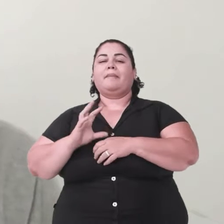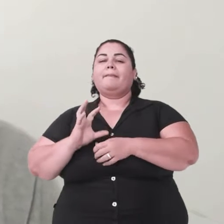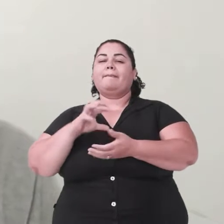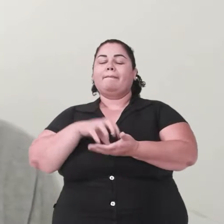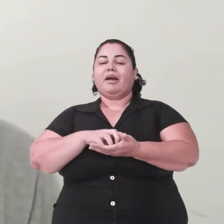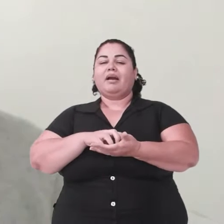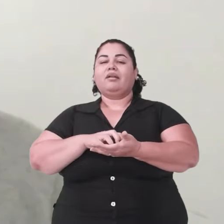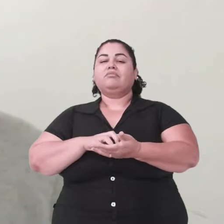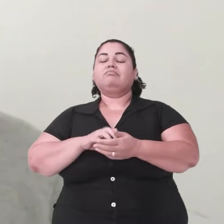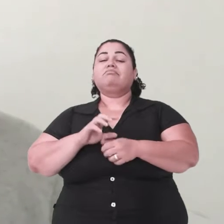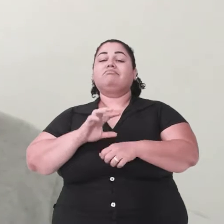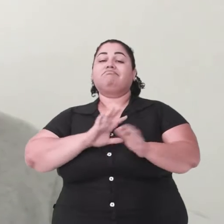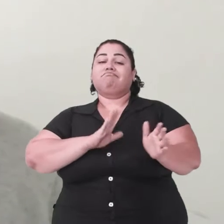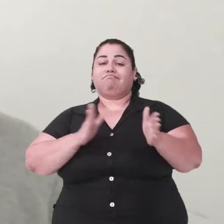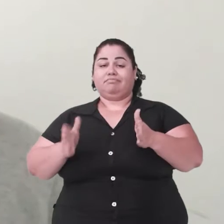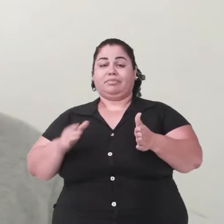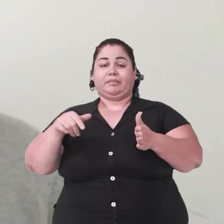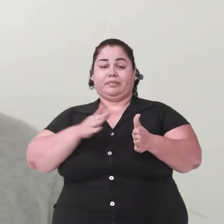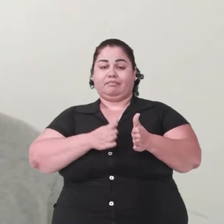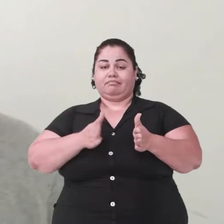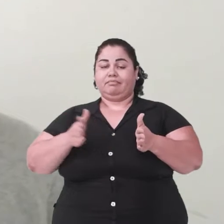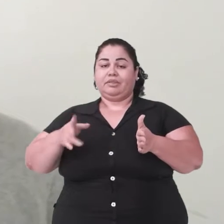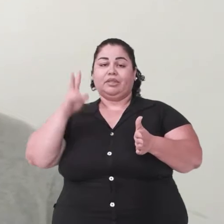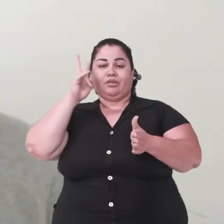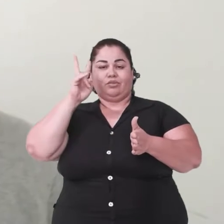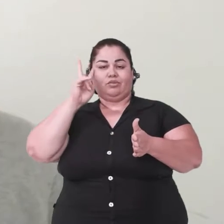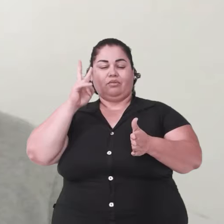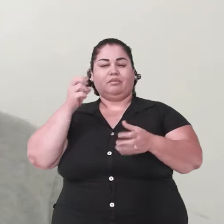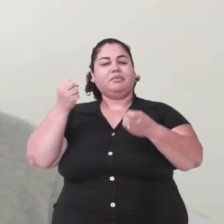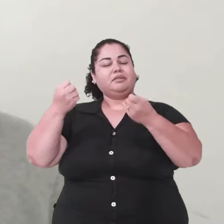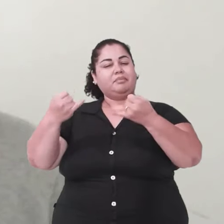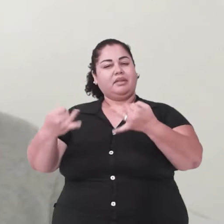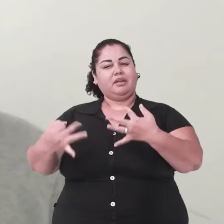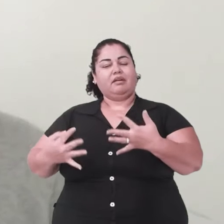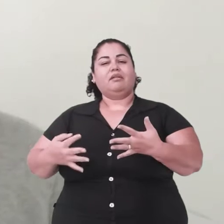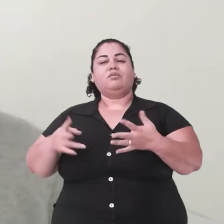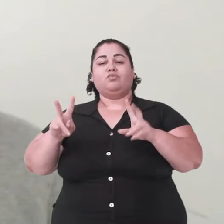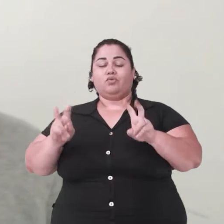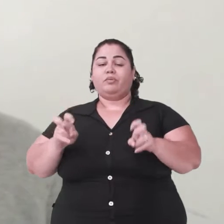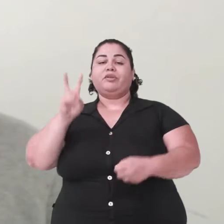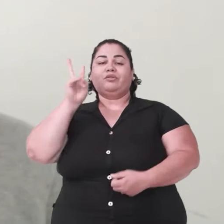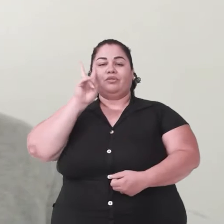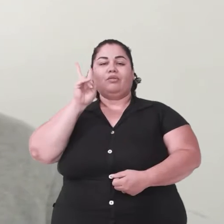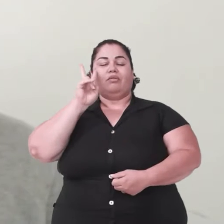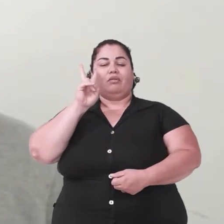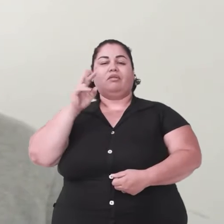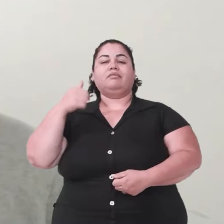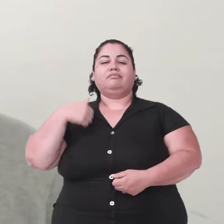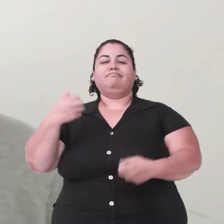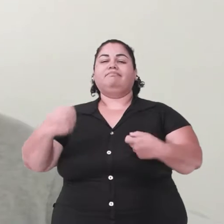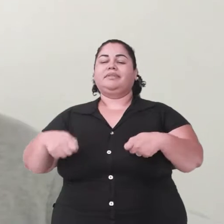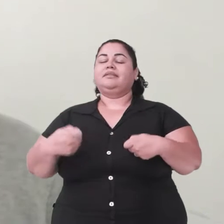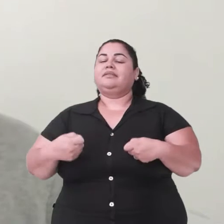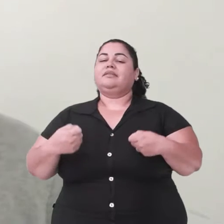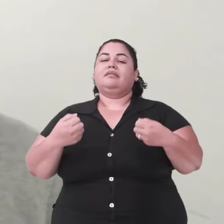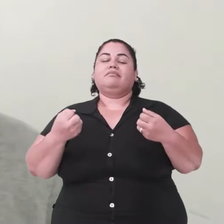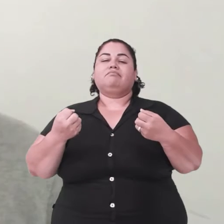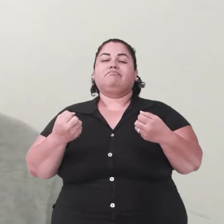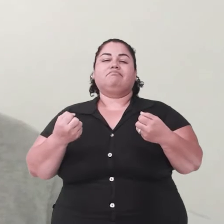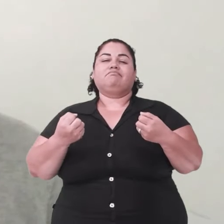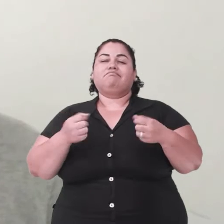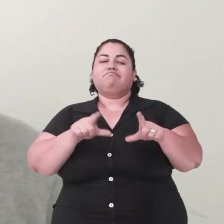na história. Para contar qualquer história, a gente precisa fazer